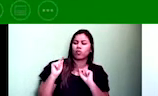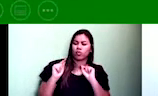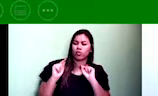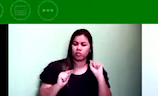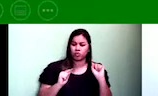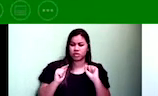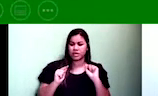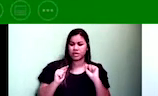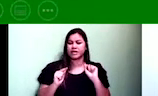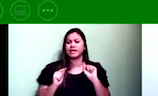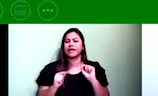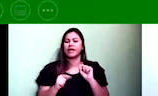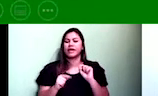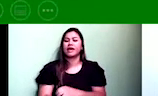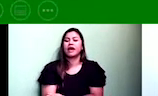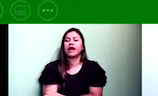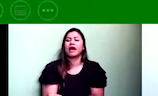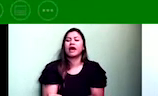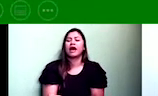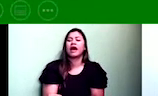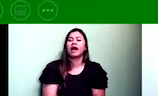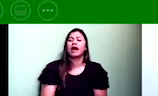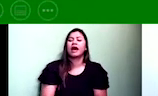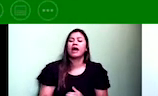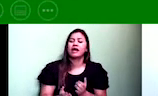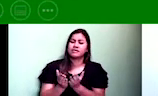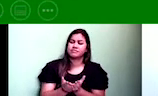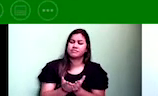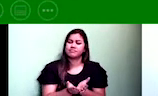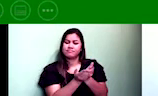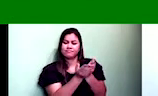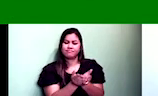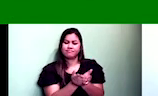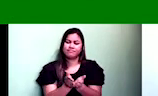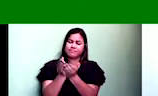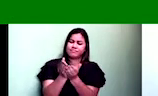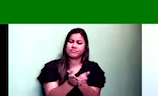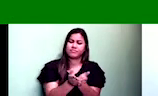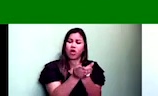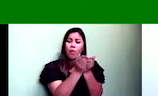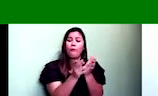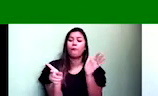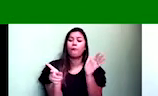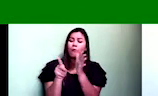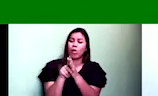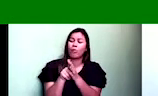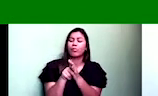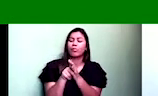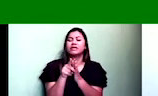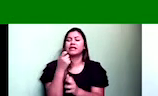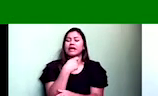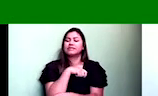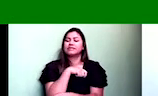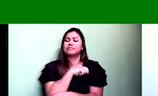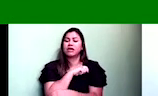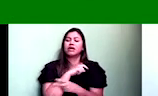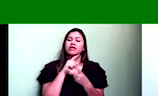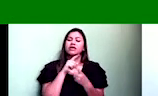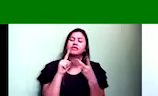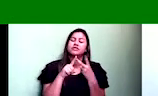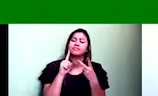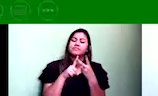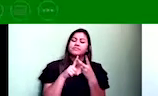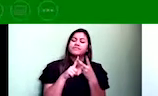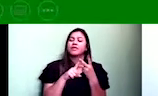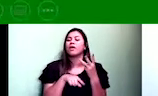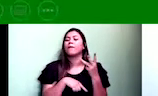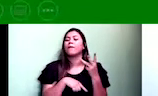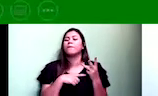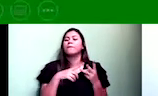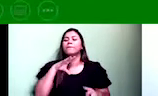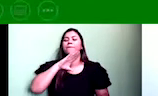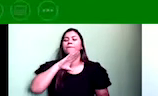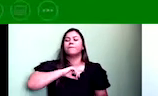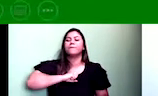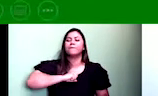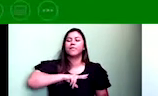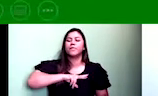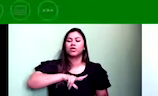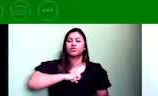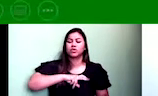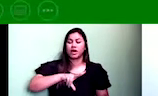das navegações espanholas e portuguesas, conectando a América com a Europa.